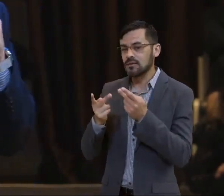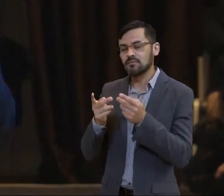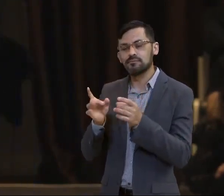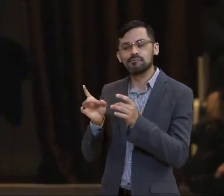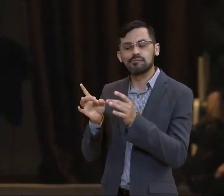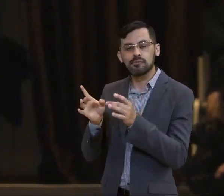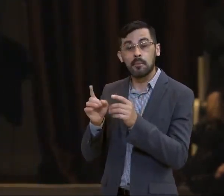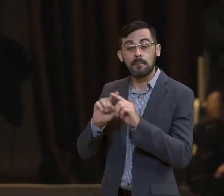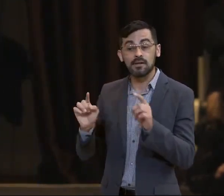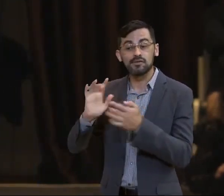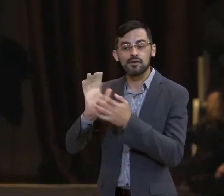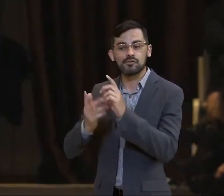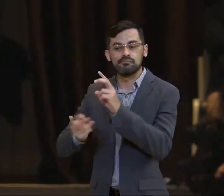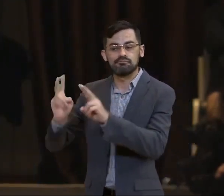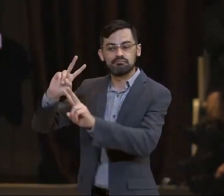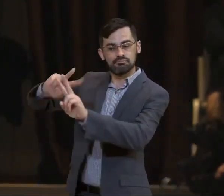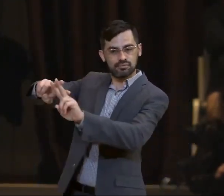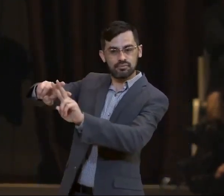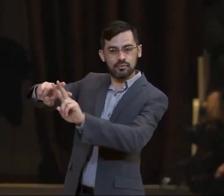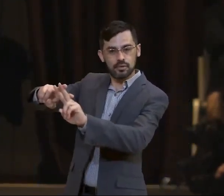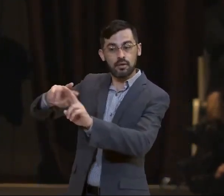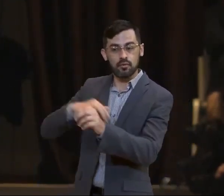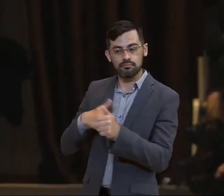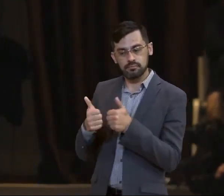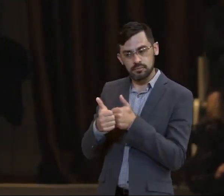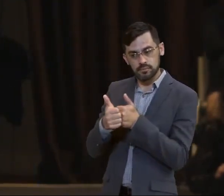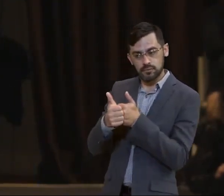Jesus é preso e ele diz: vou segui-lo.